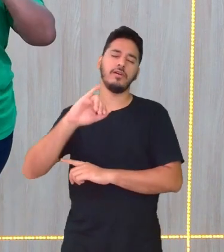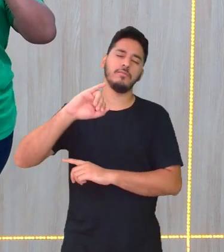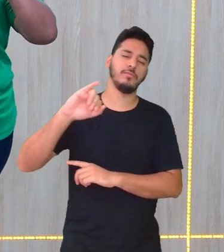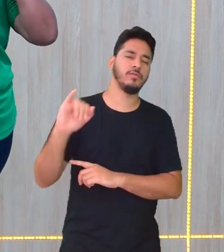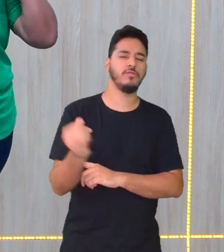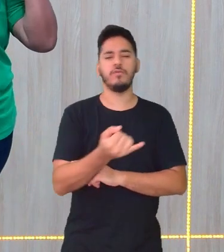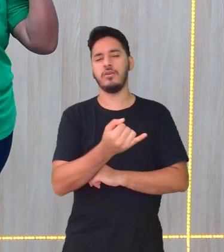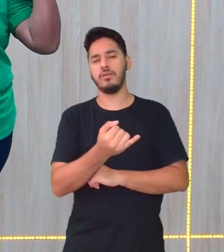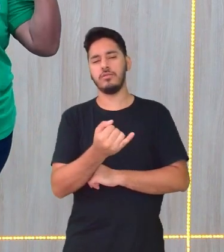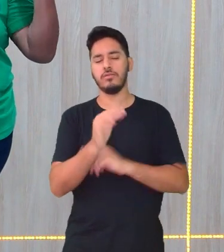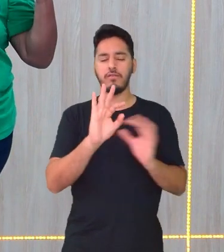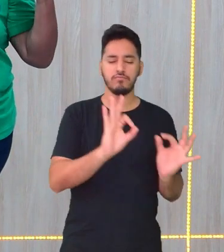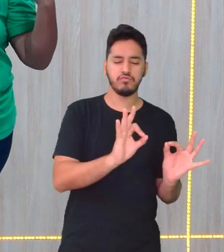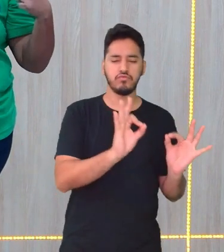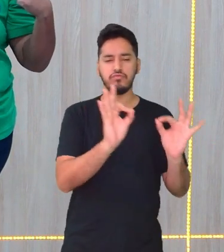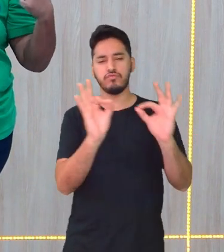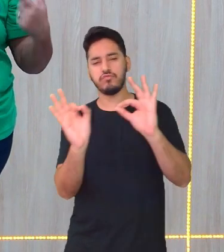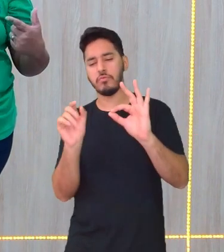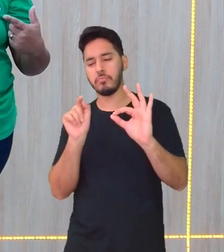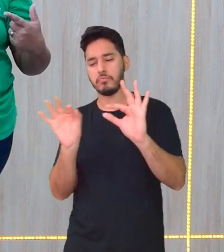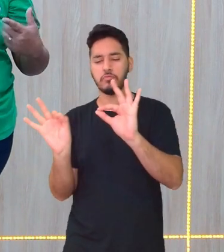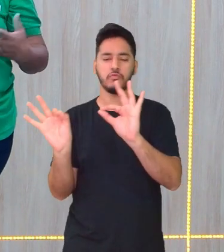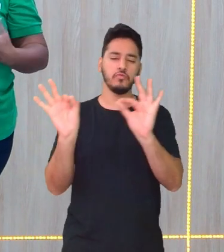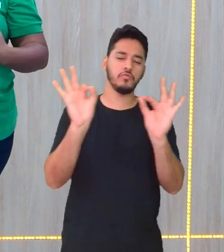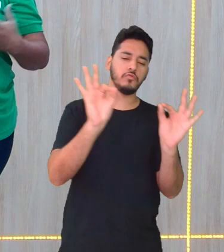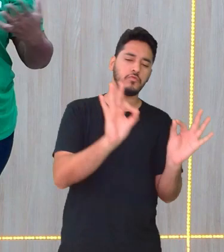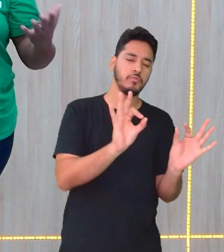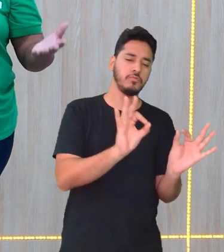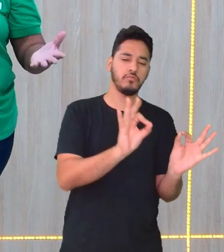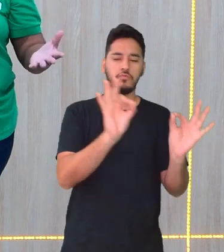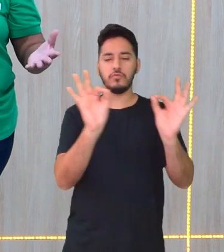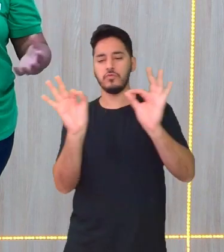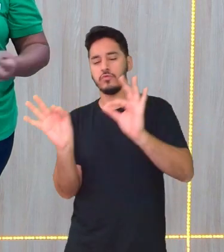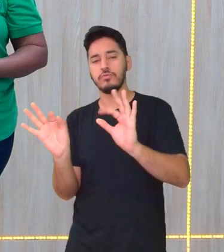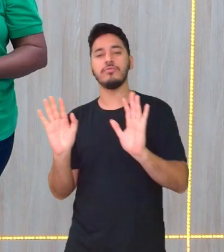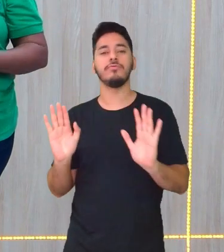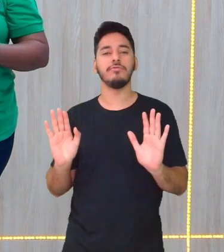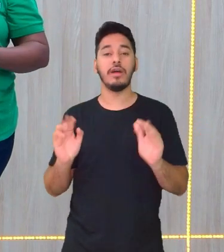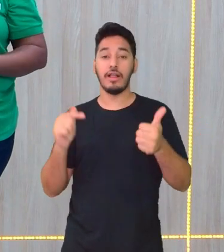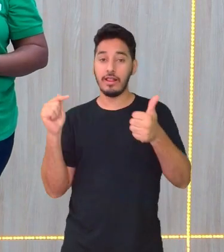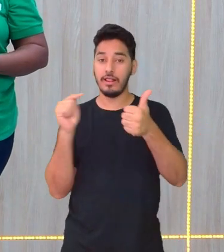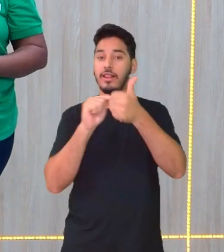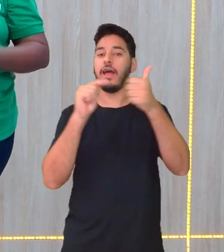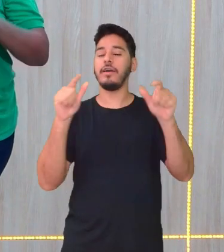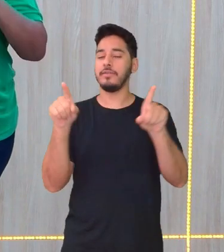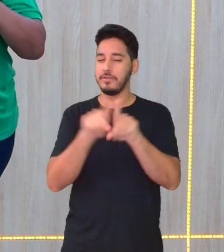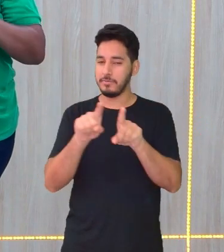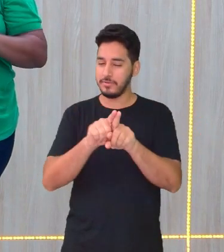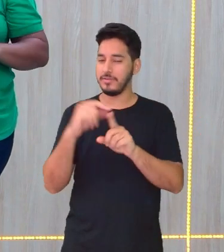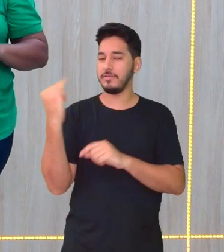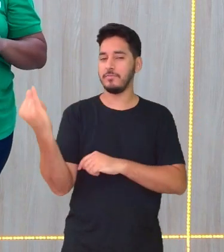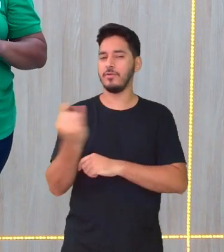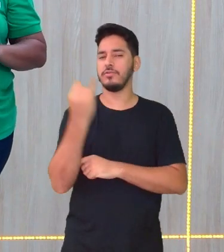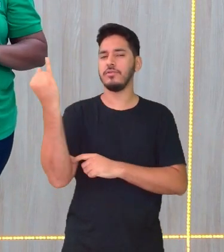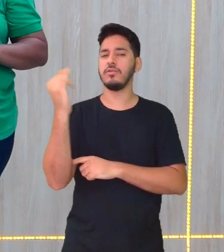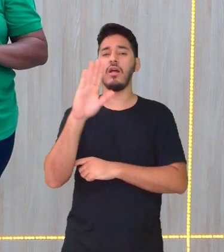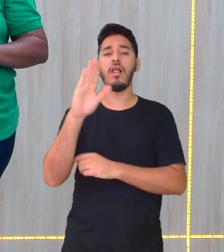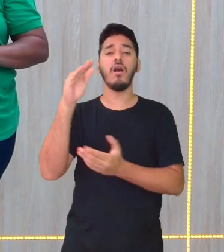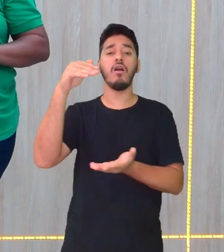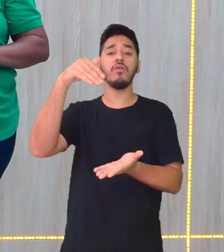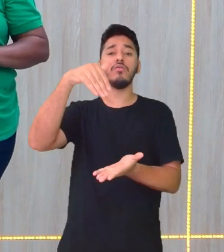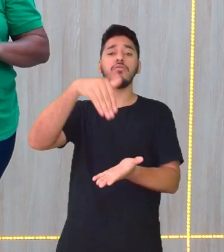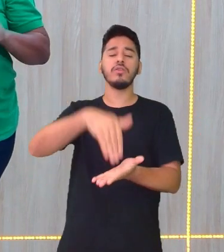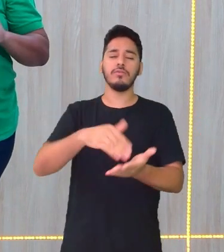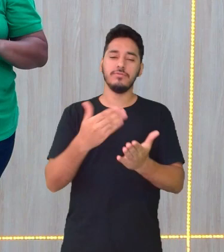aproveite, vejam e reveja quantas vezes quiserem. Podem dar um like, claro, isso é importante. E lá no finalzinho da